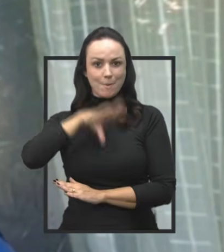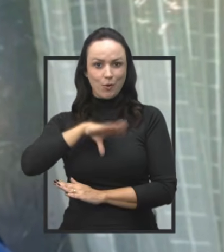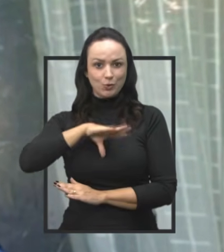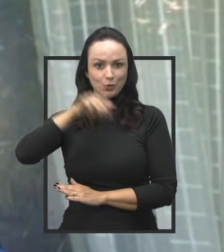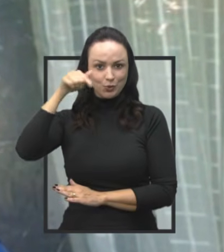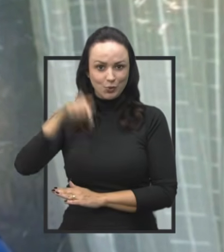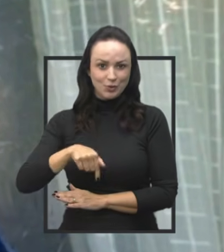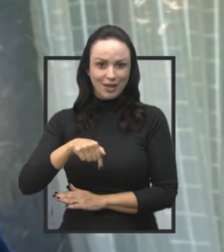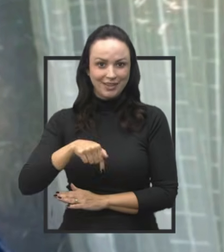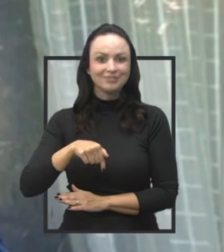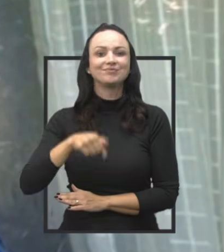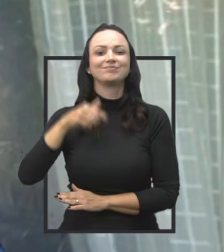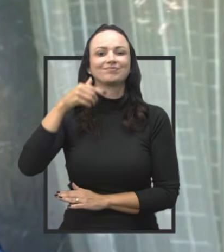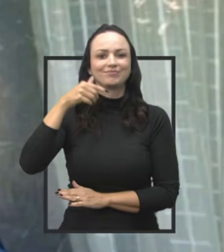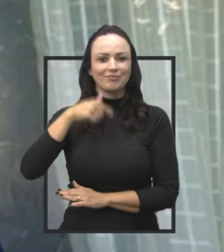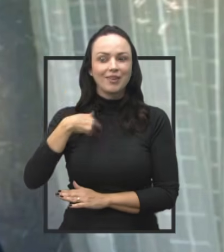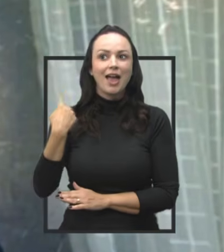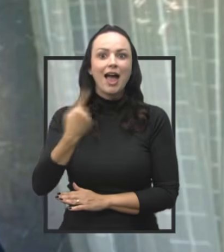jauenses,